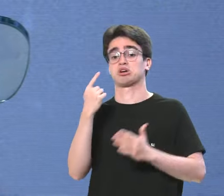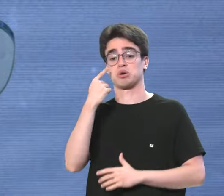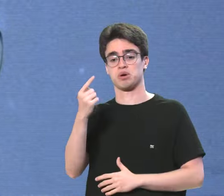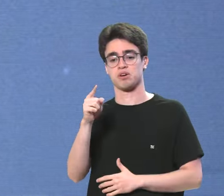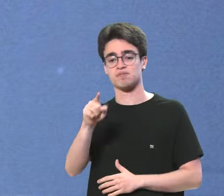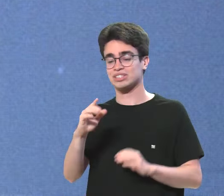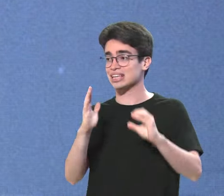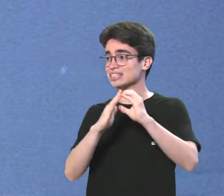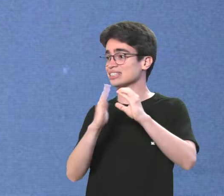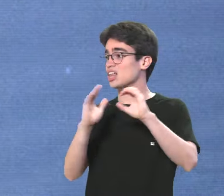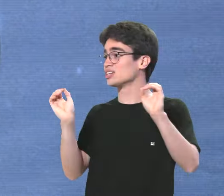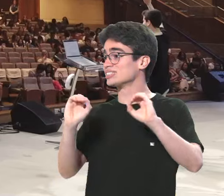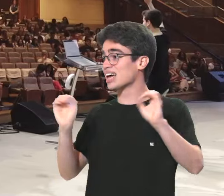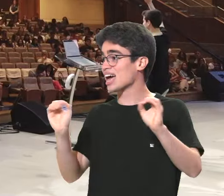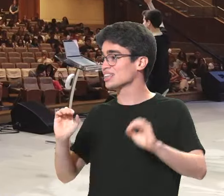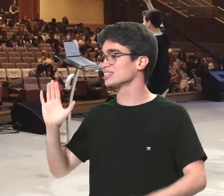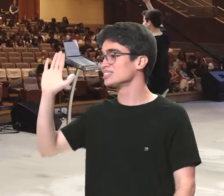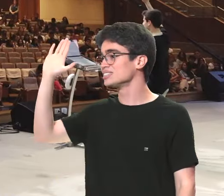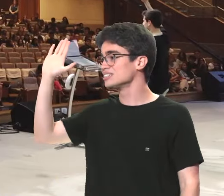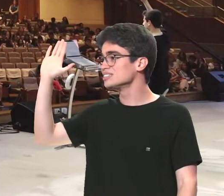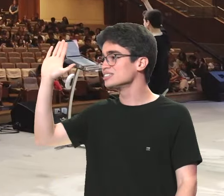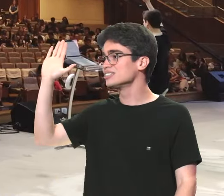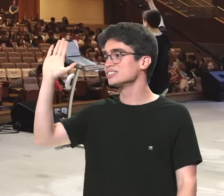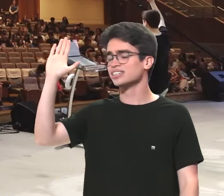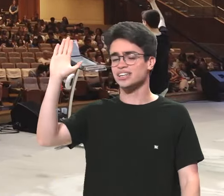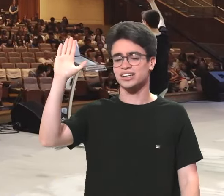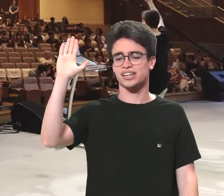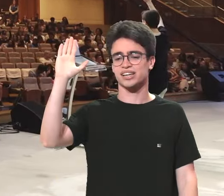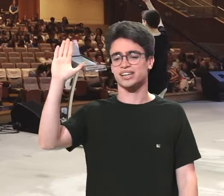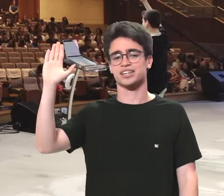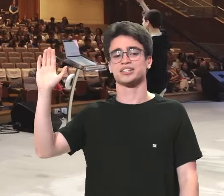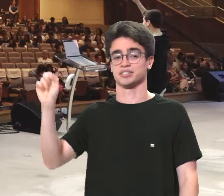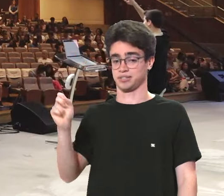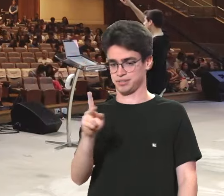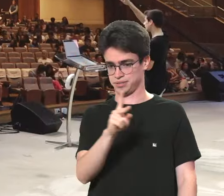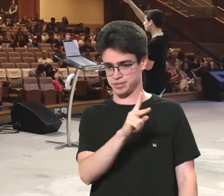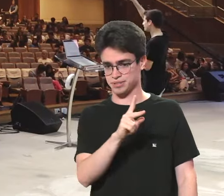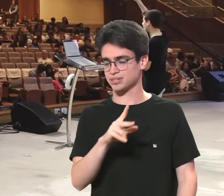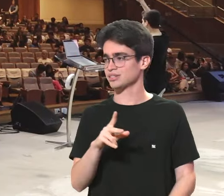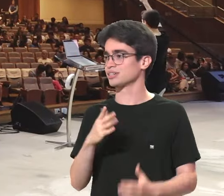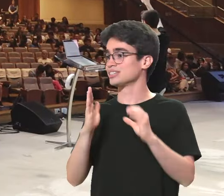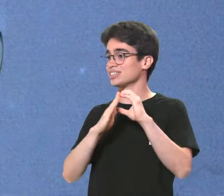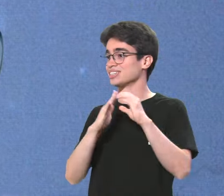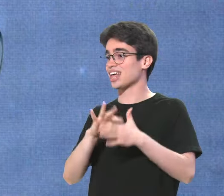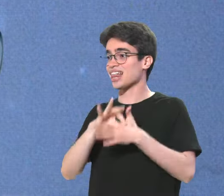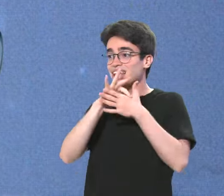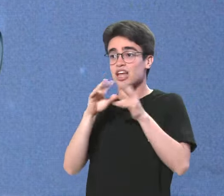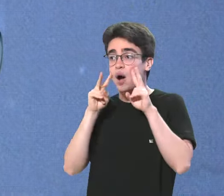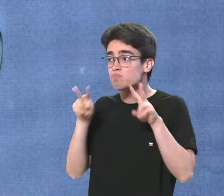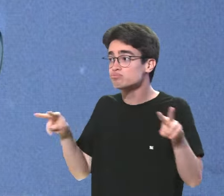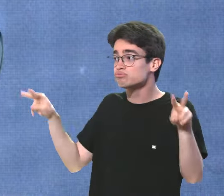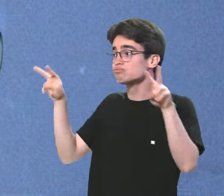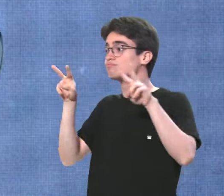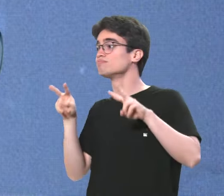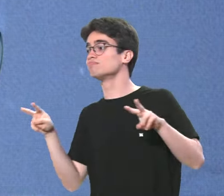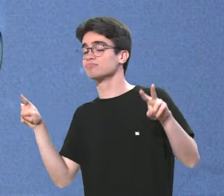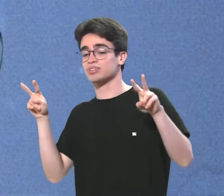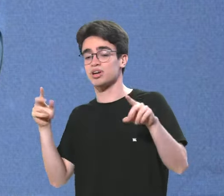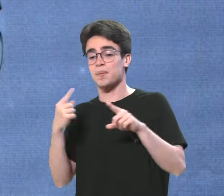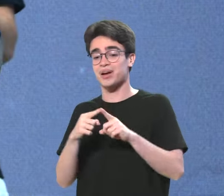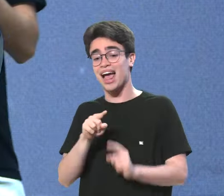quem não tá em célula beleza líderes de célula já olhem aí tá ó porque